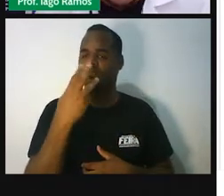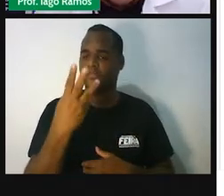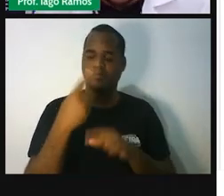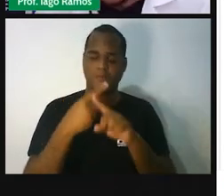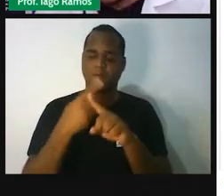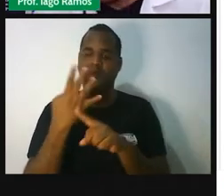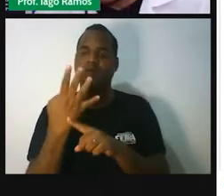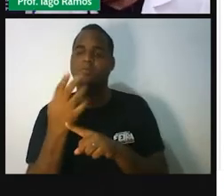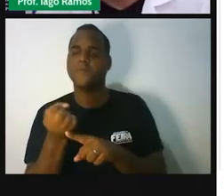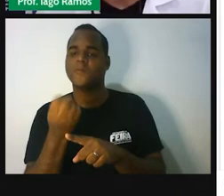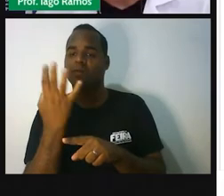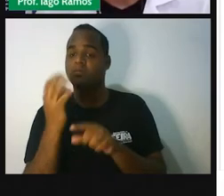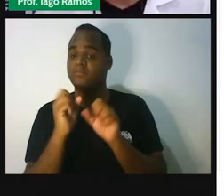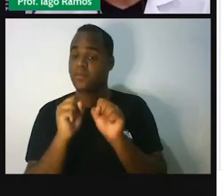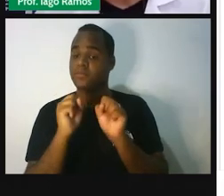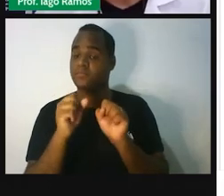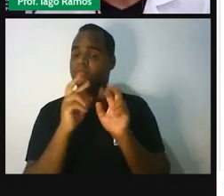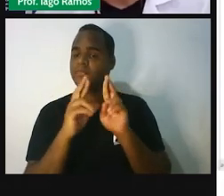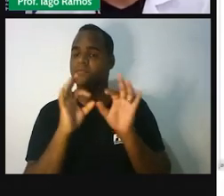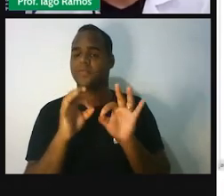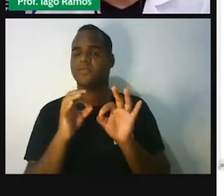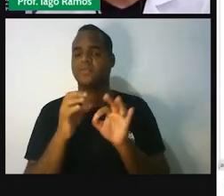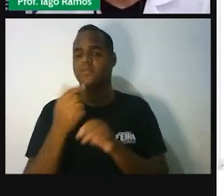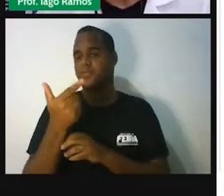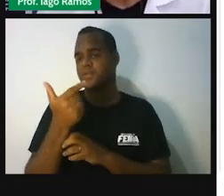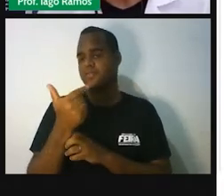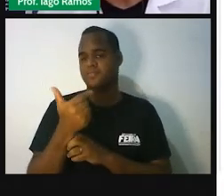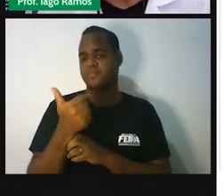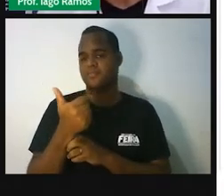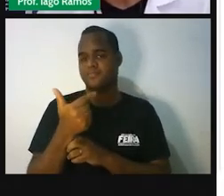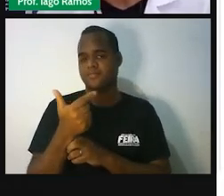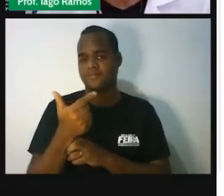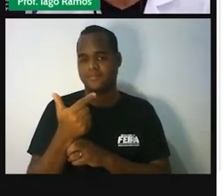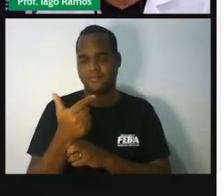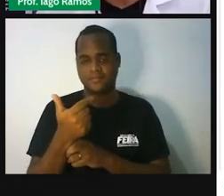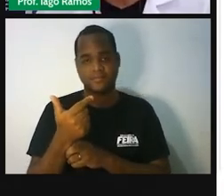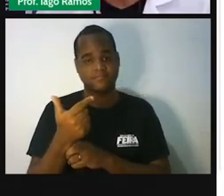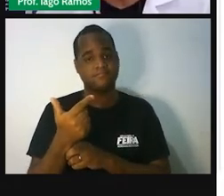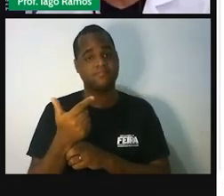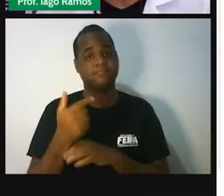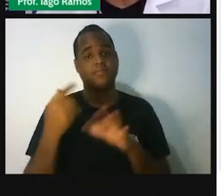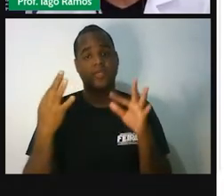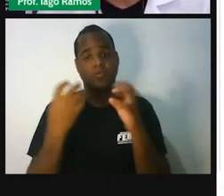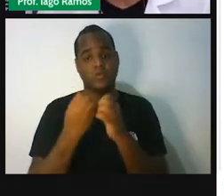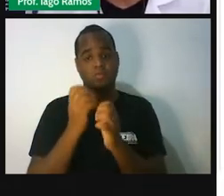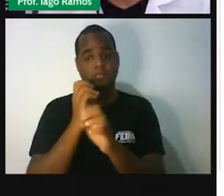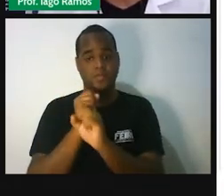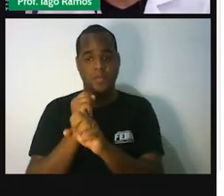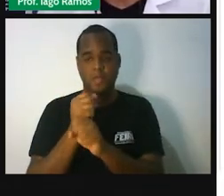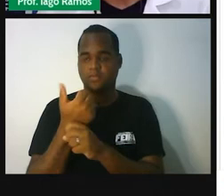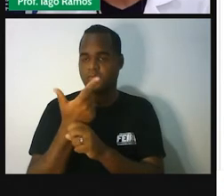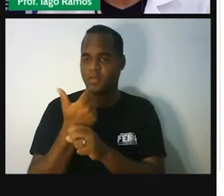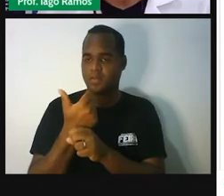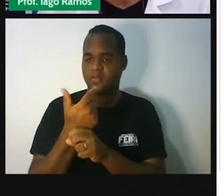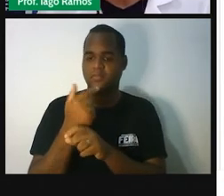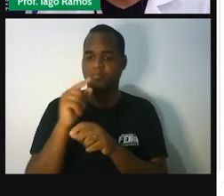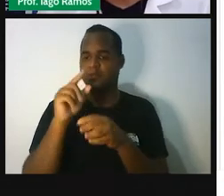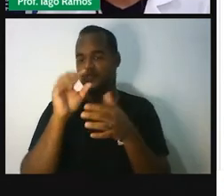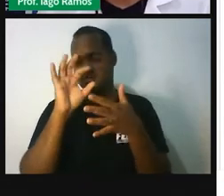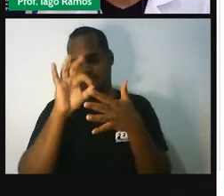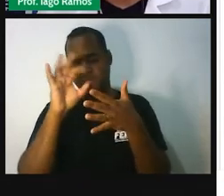vai dar um resultado de 12. Então, você tem no total 12 opções,